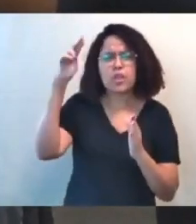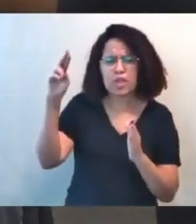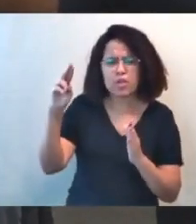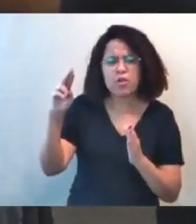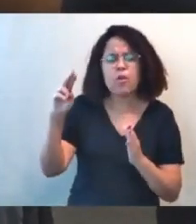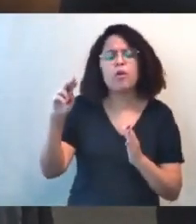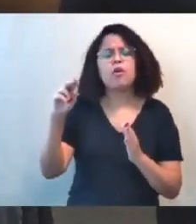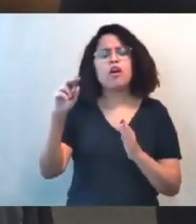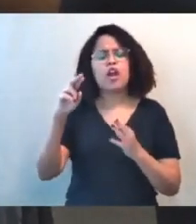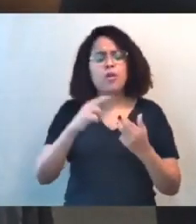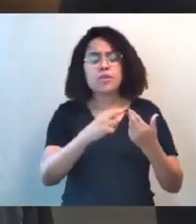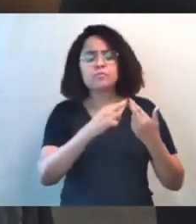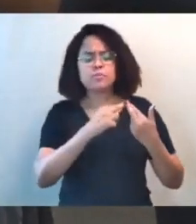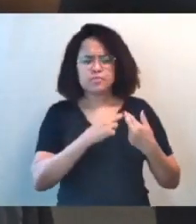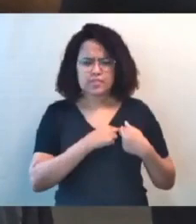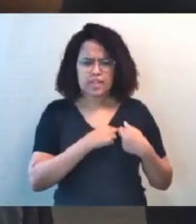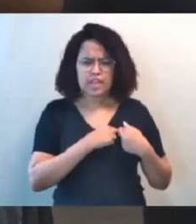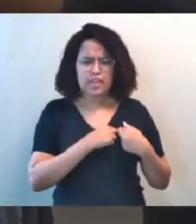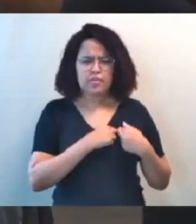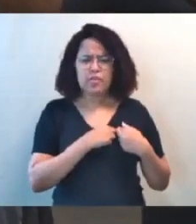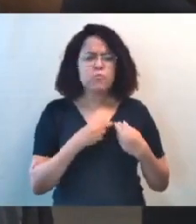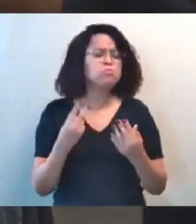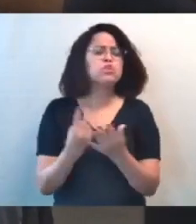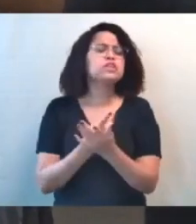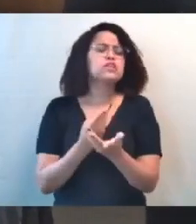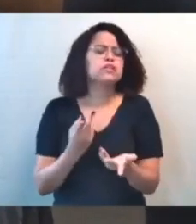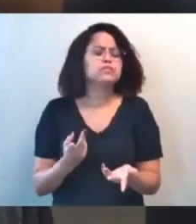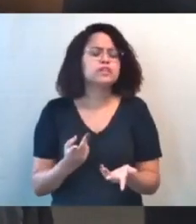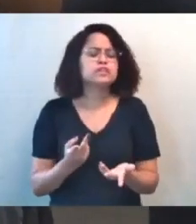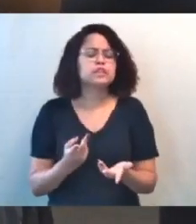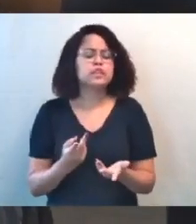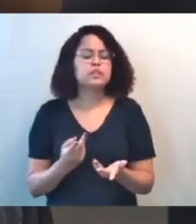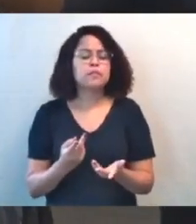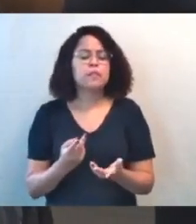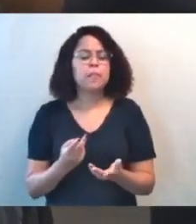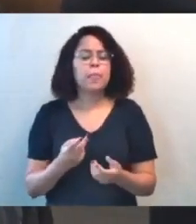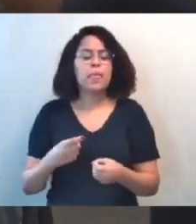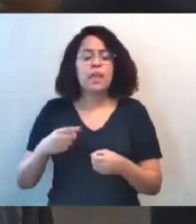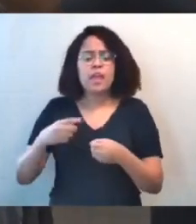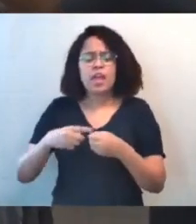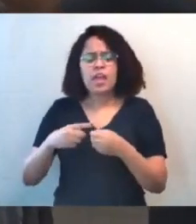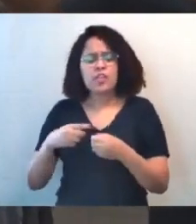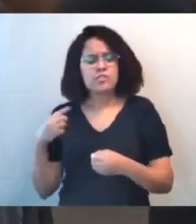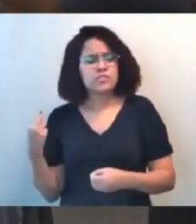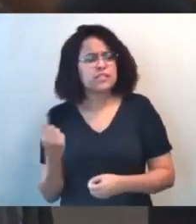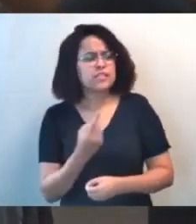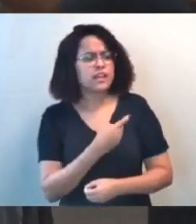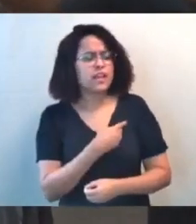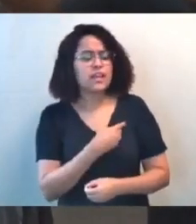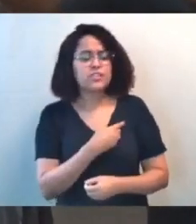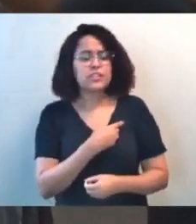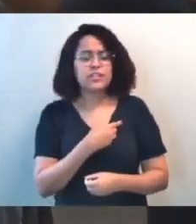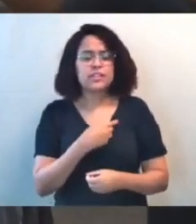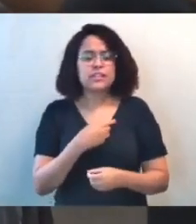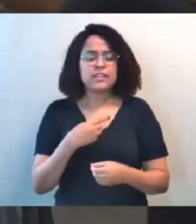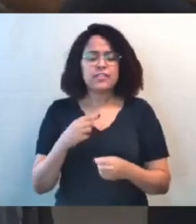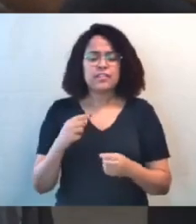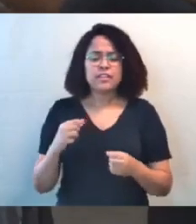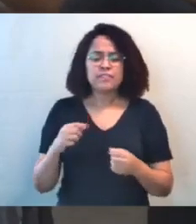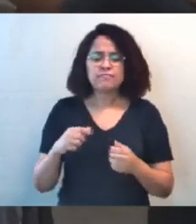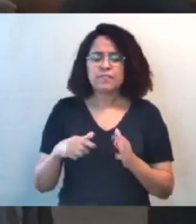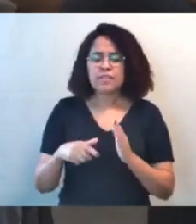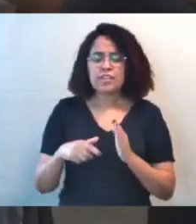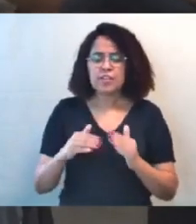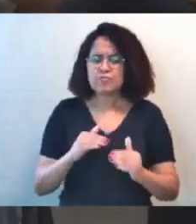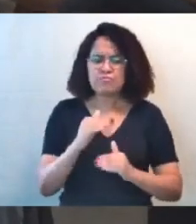disso aí, para ver o que está acontecendo, porque a nossa cidade ela está andando para trás. O que a BH Leste